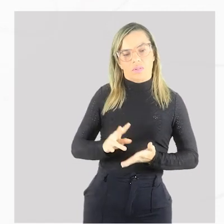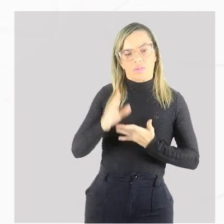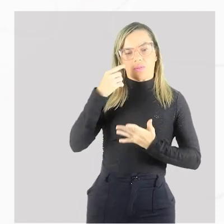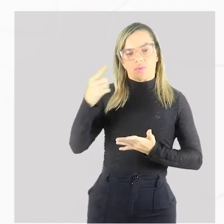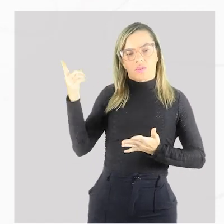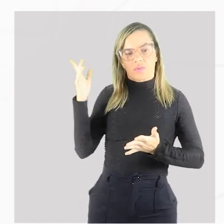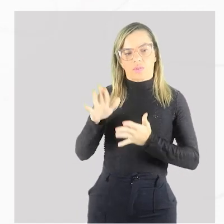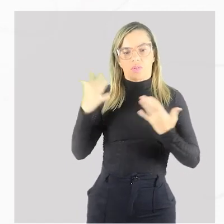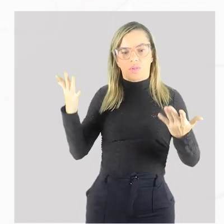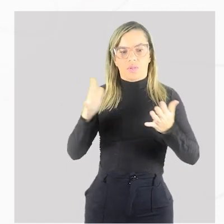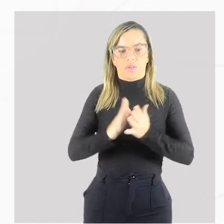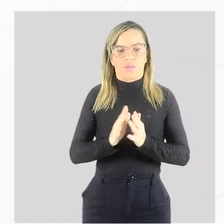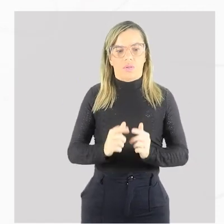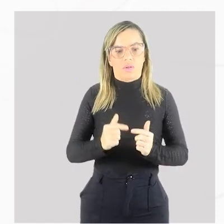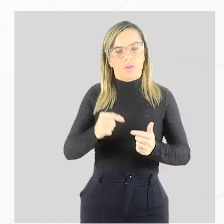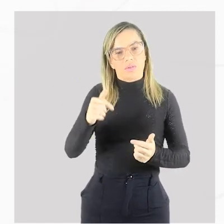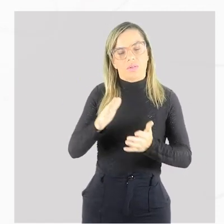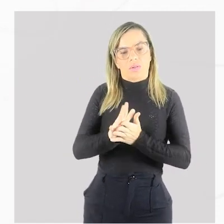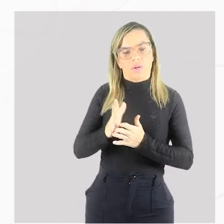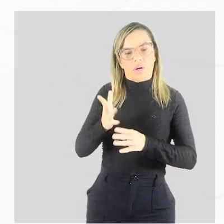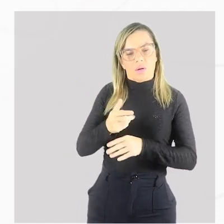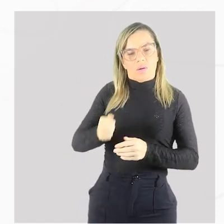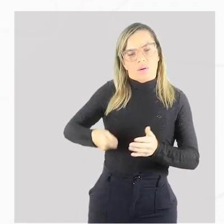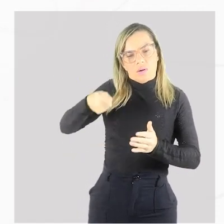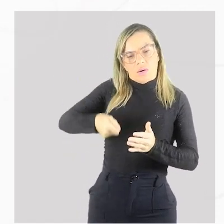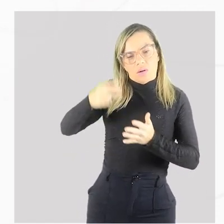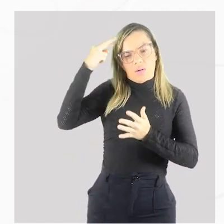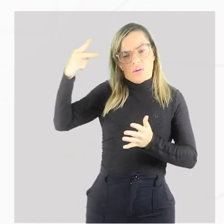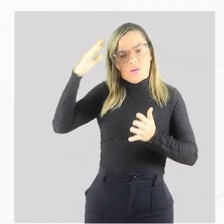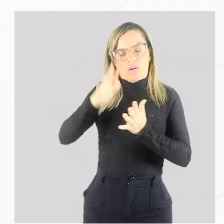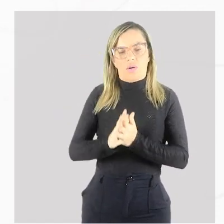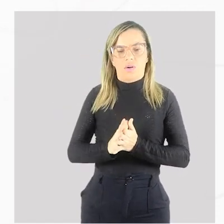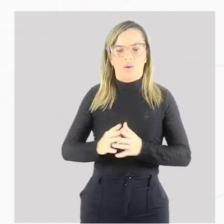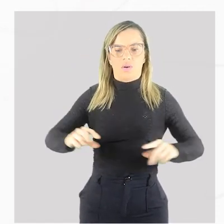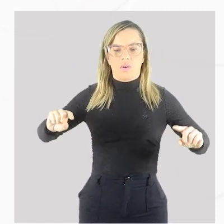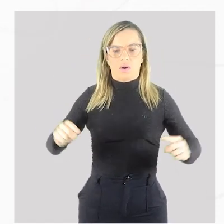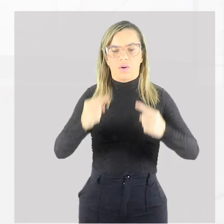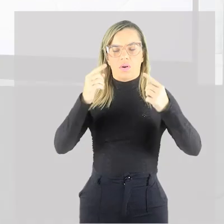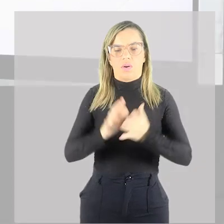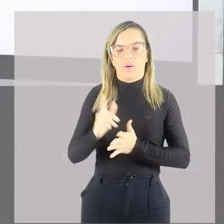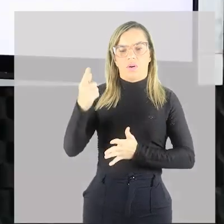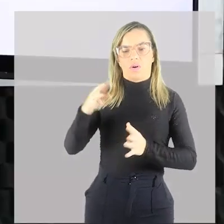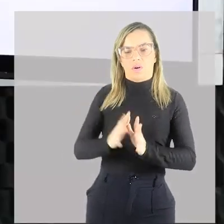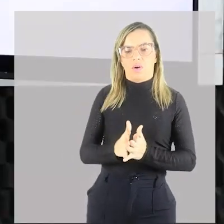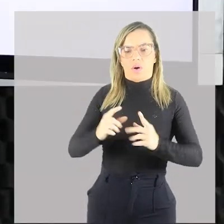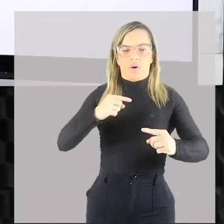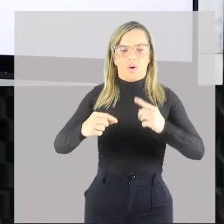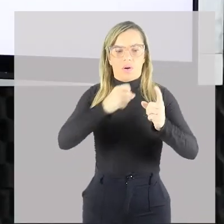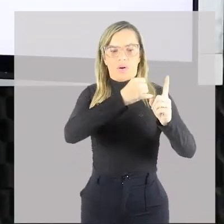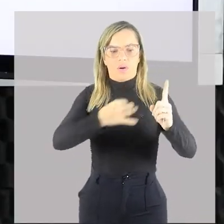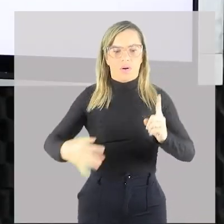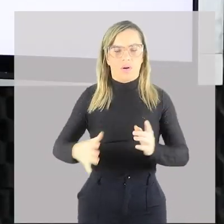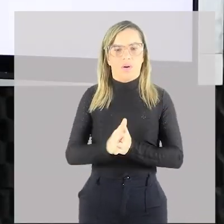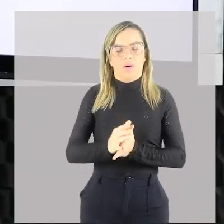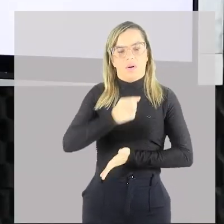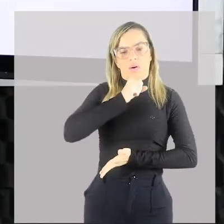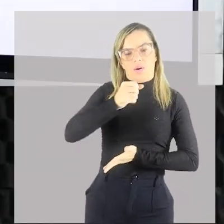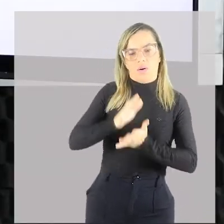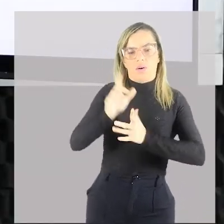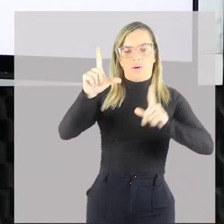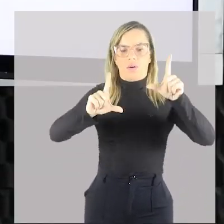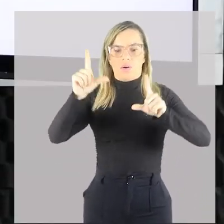persistência histórica dos conflitos geopolíticos descritos na reportagem pode ser filosoficamente compreendido pela teoria. Vamos lá. Pela